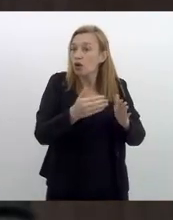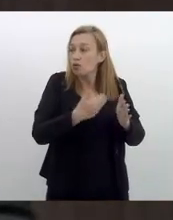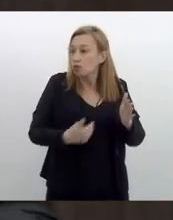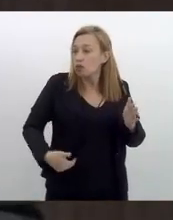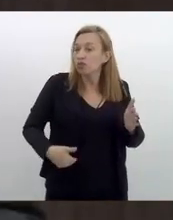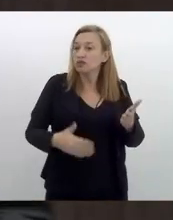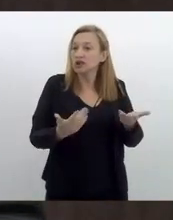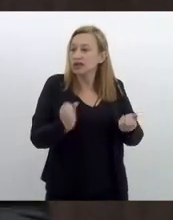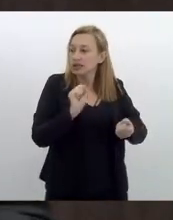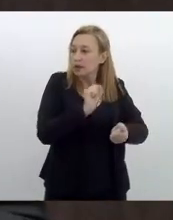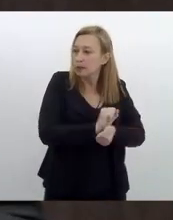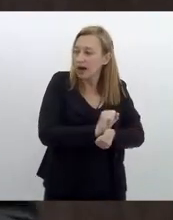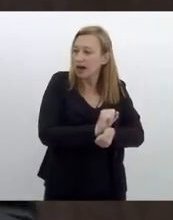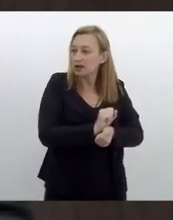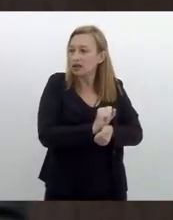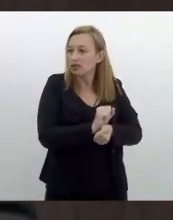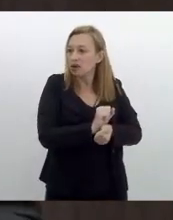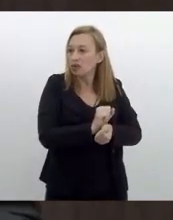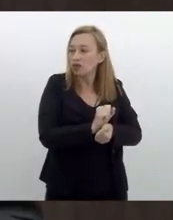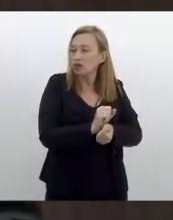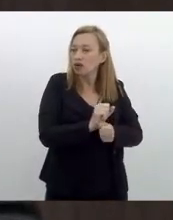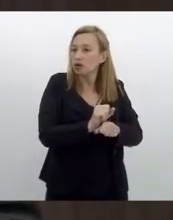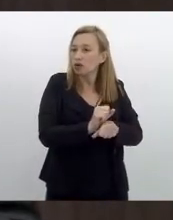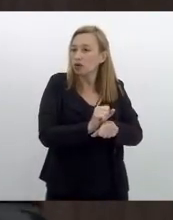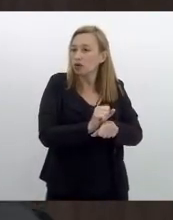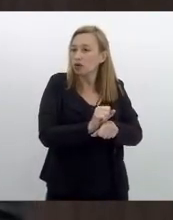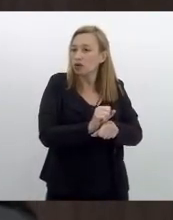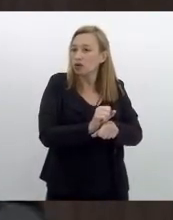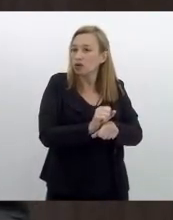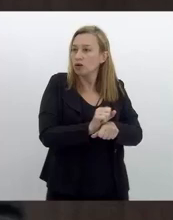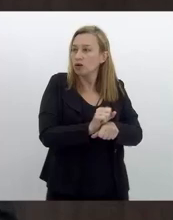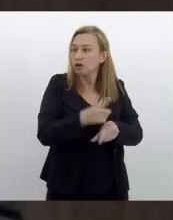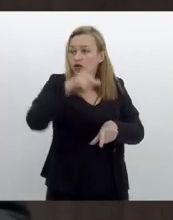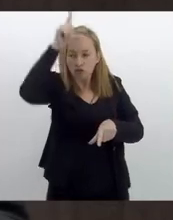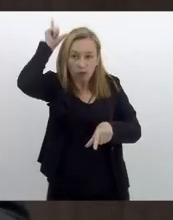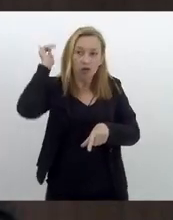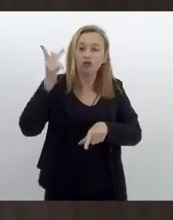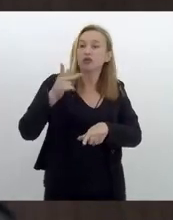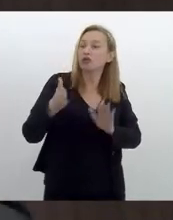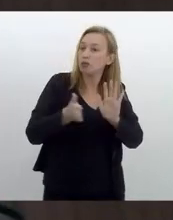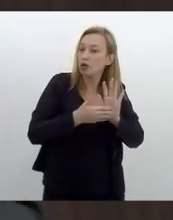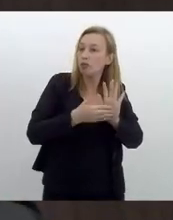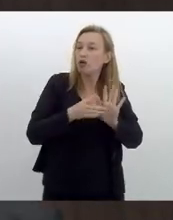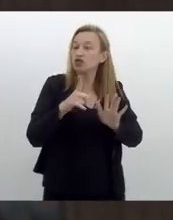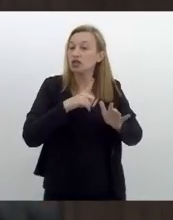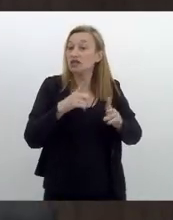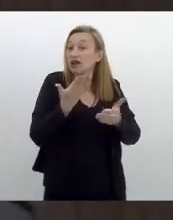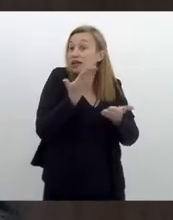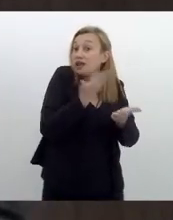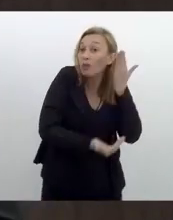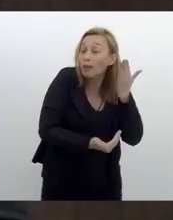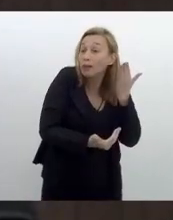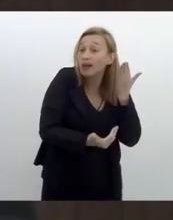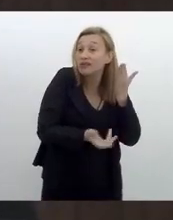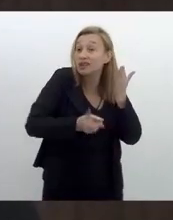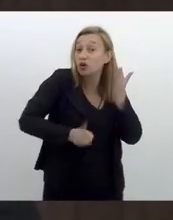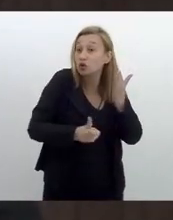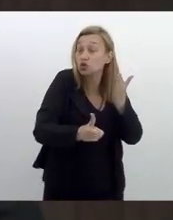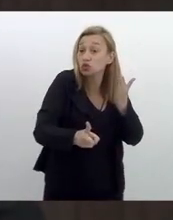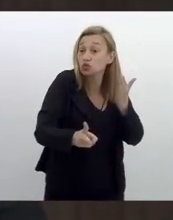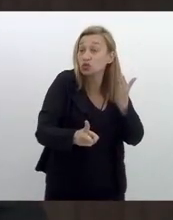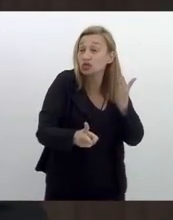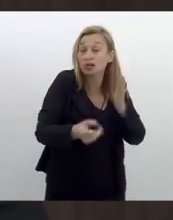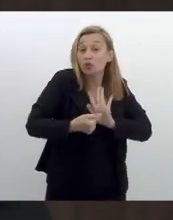o Luiz Paulo propôs, o servidor, ele fica tendo uma perda ali porque ele está dando continuidade, está